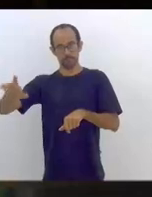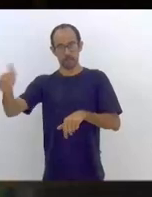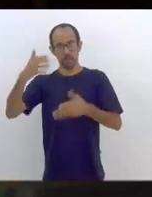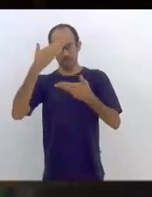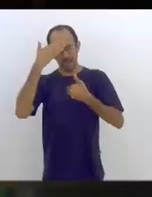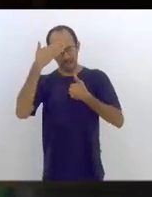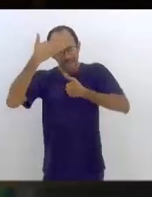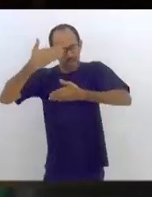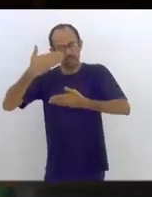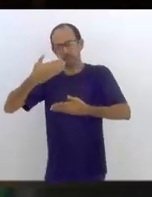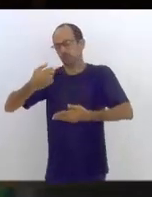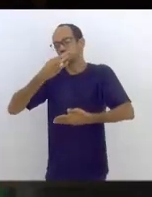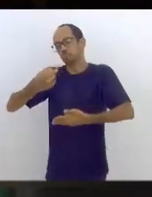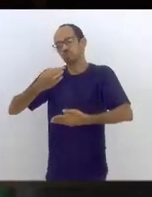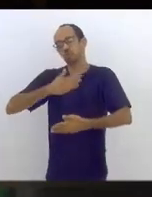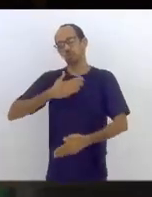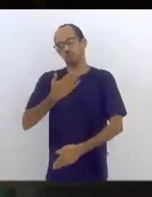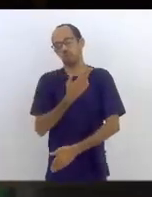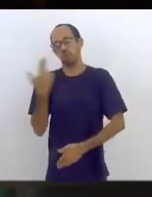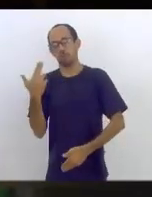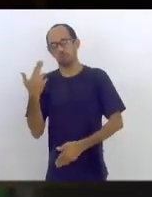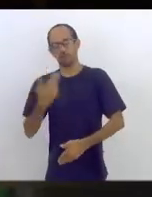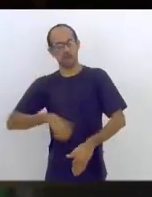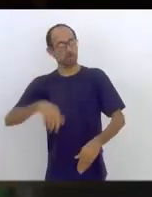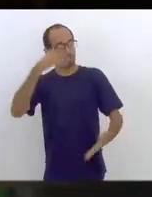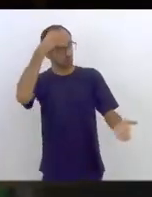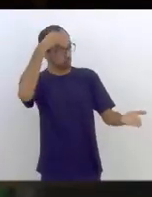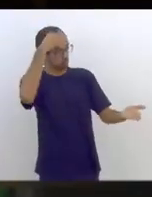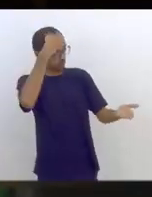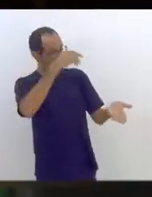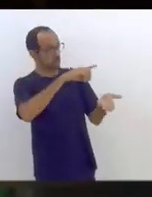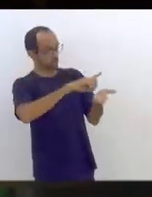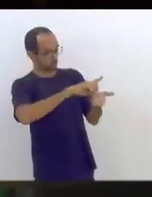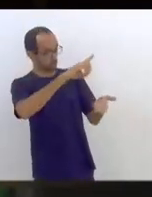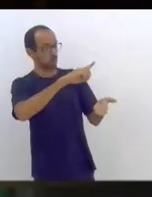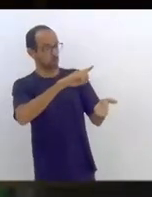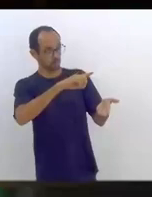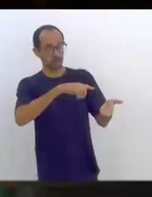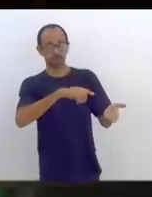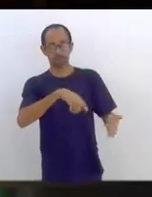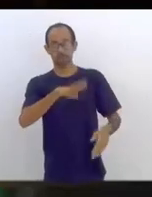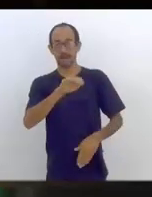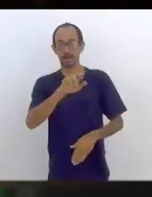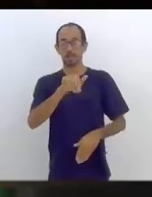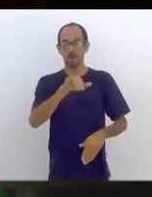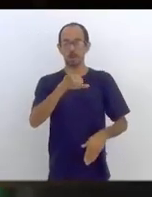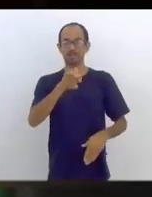meu nome, a minha querida sobrinha doutora Eliane Barbosa.